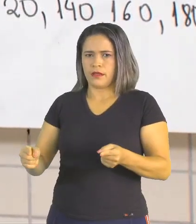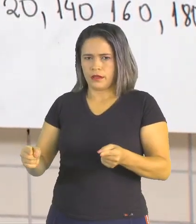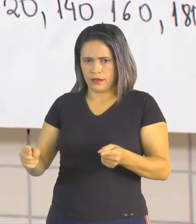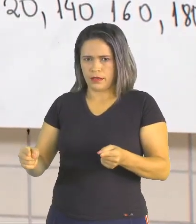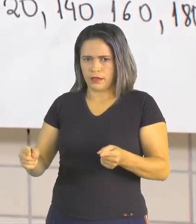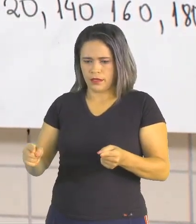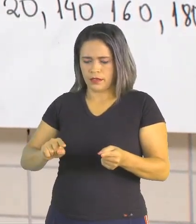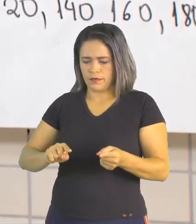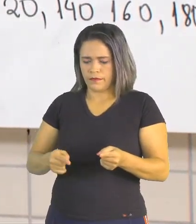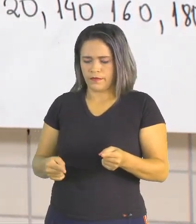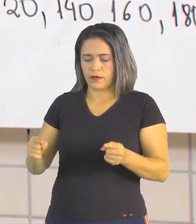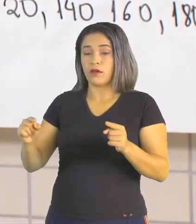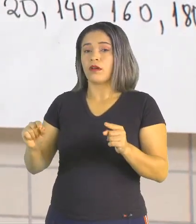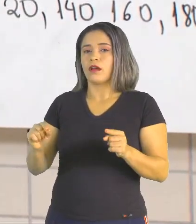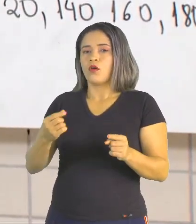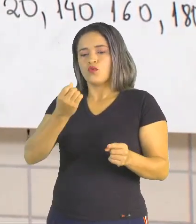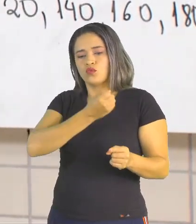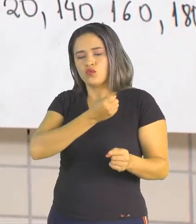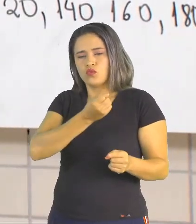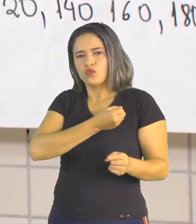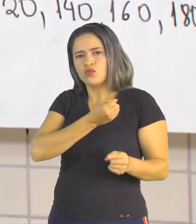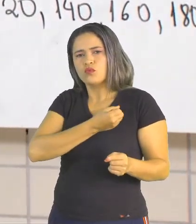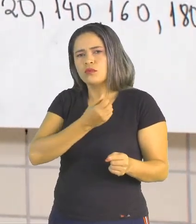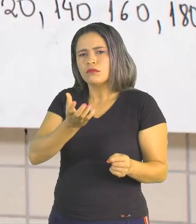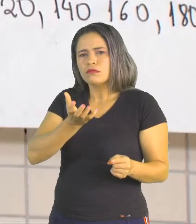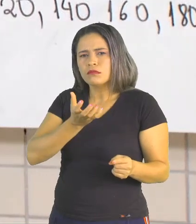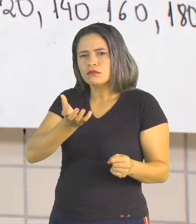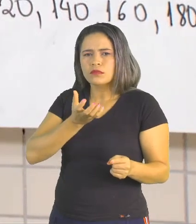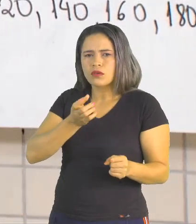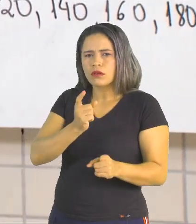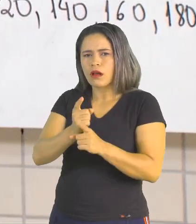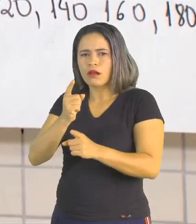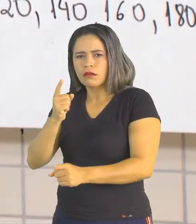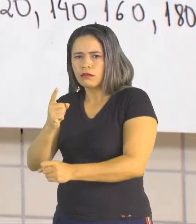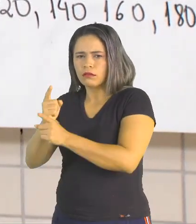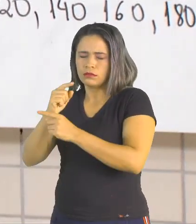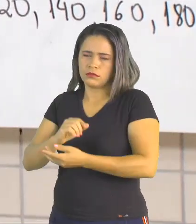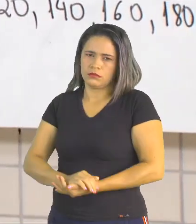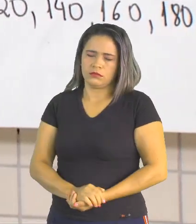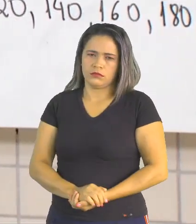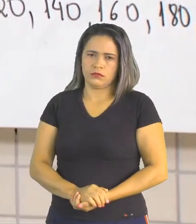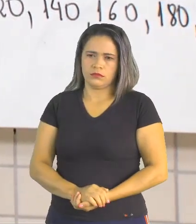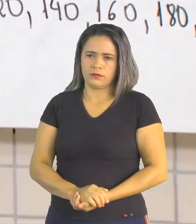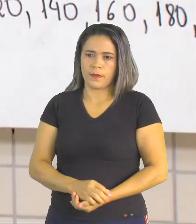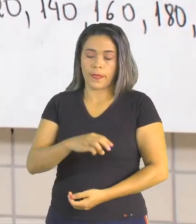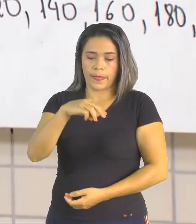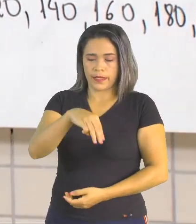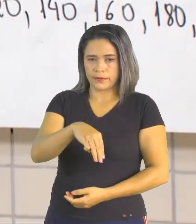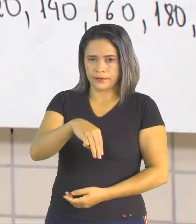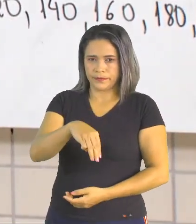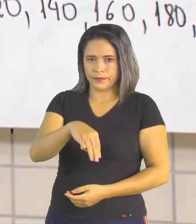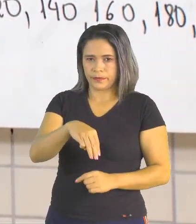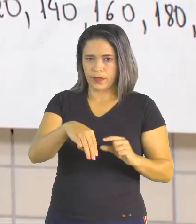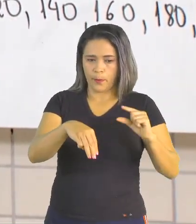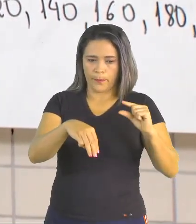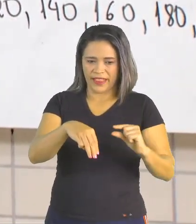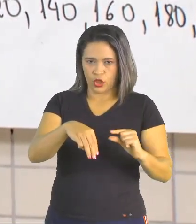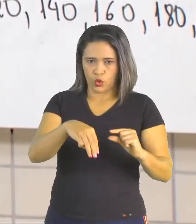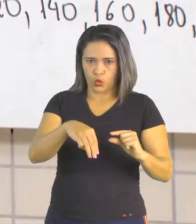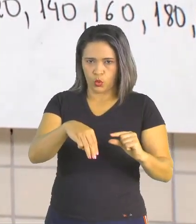uma vírgula, eu coloco os números que eu desejo encontrar. Então, ó, mínimo de